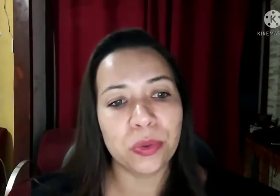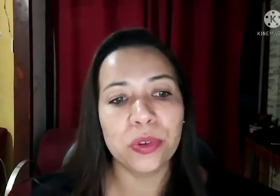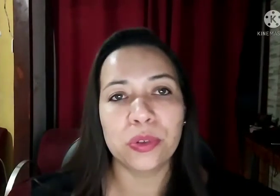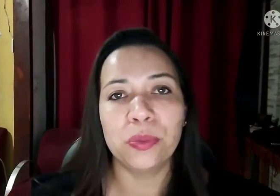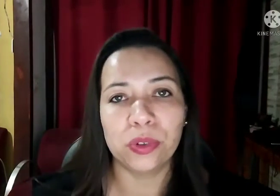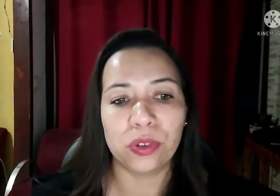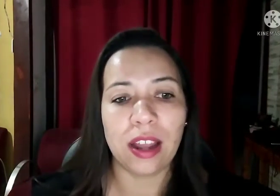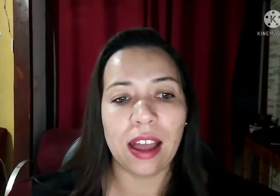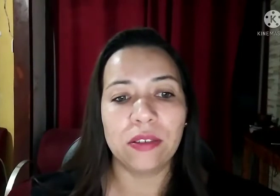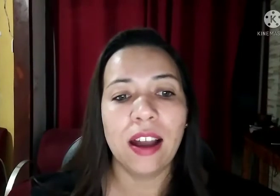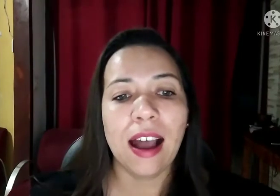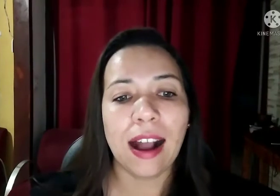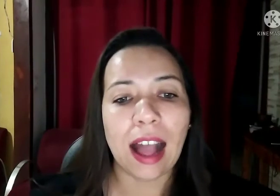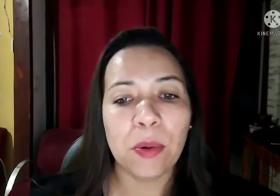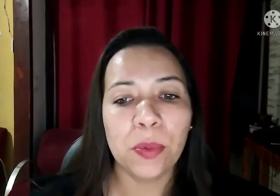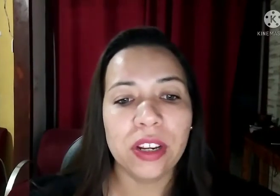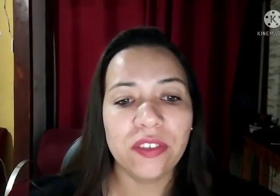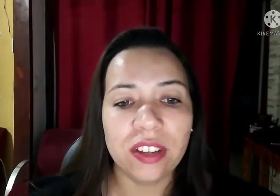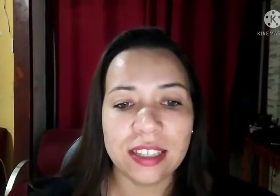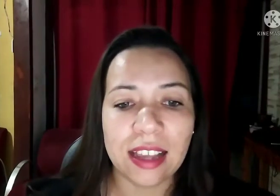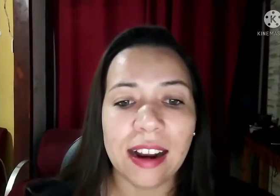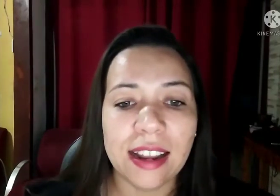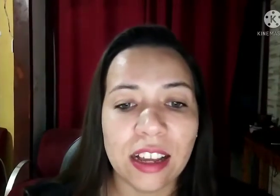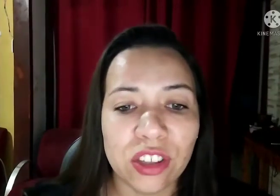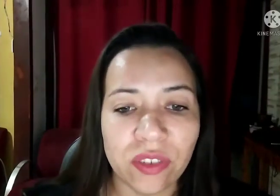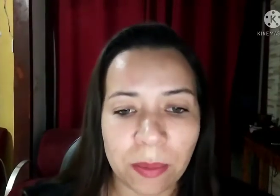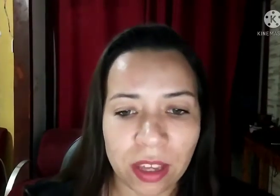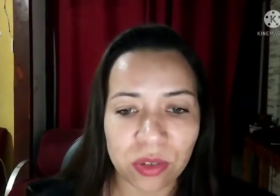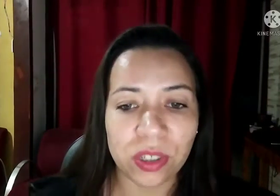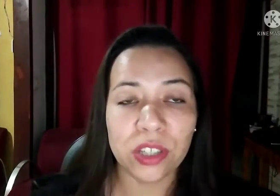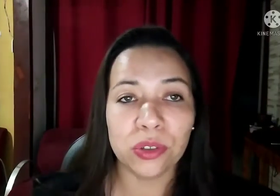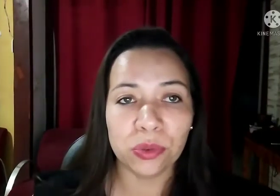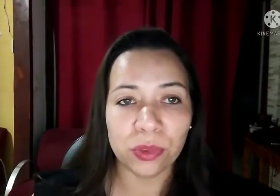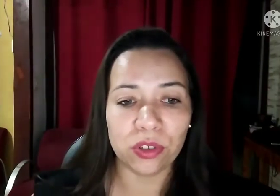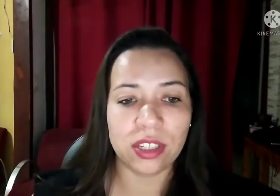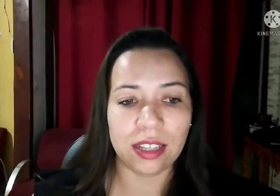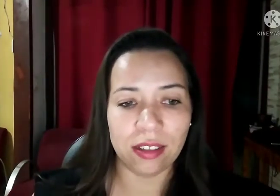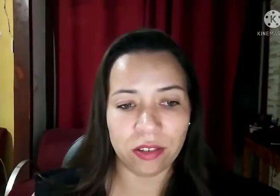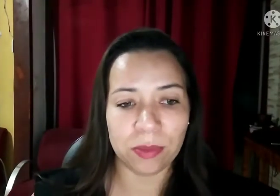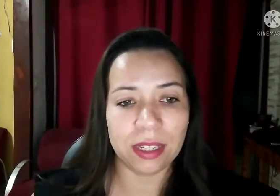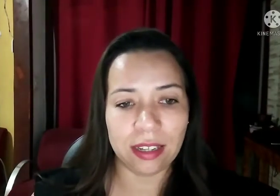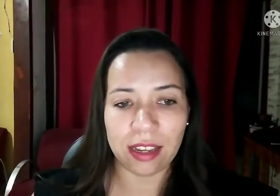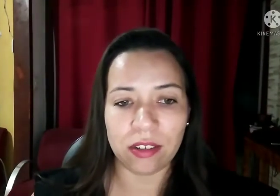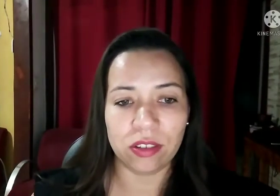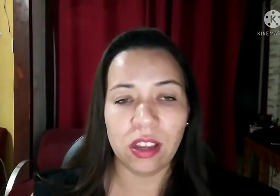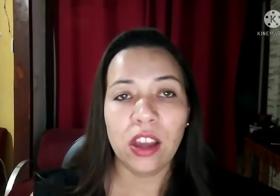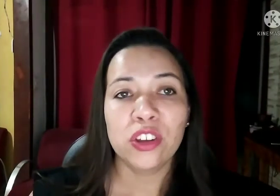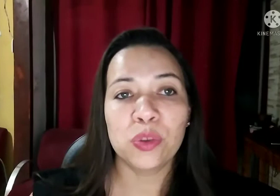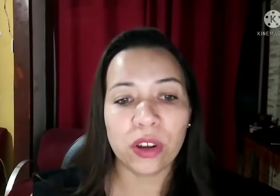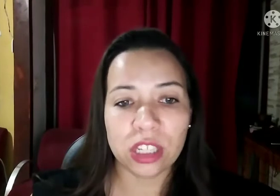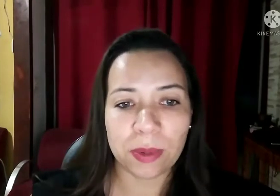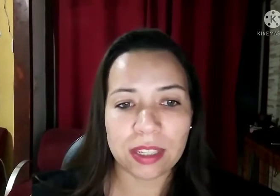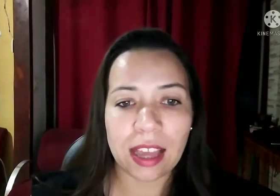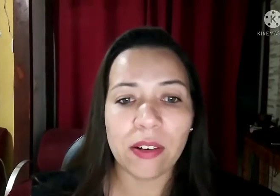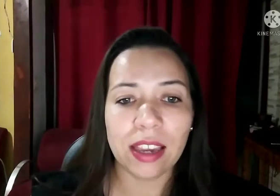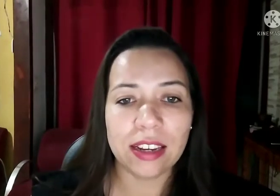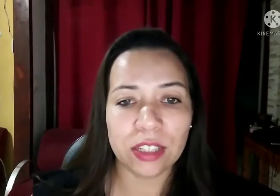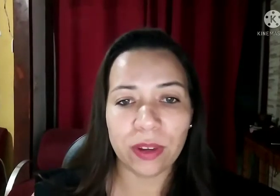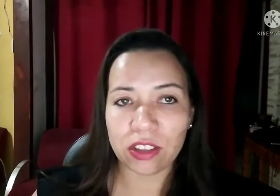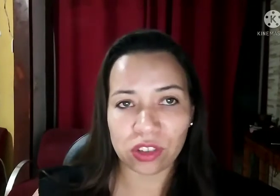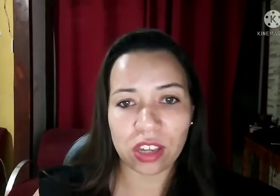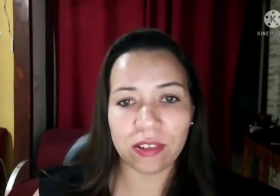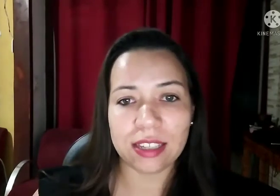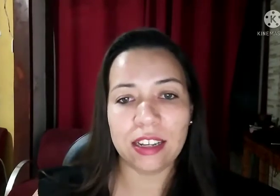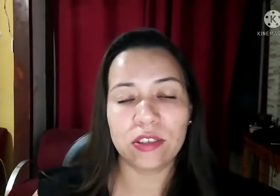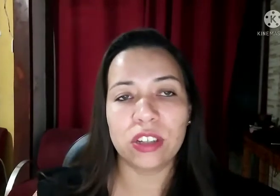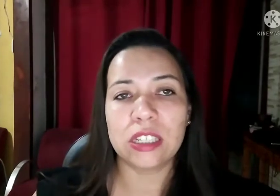pelo discurso do Bolsonaro acabam por influenciar negativamente um grande número de cidadãos brasileiros, de modo especial aqueles